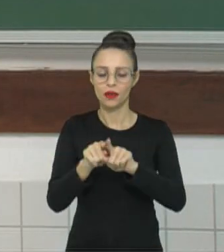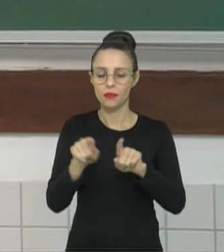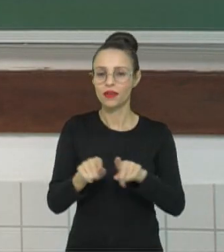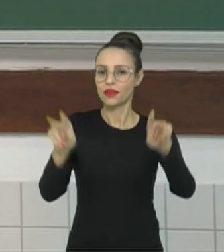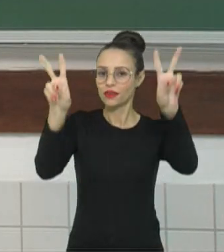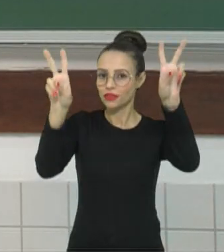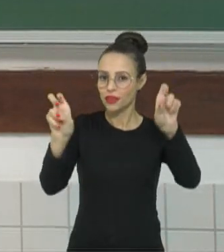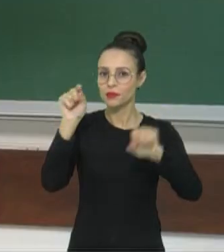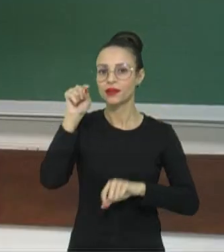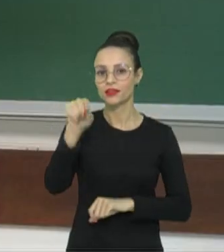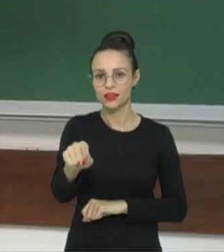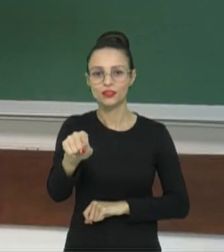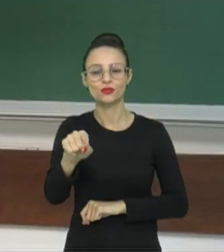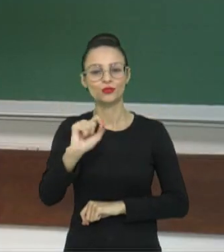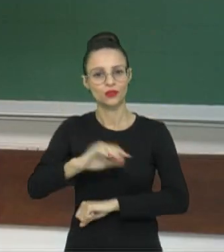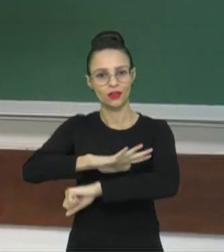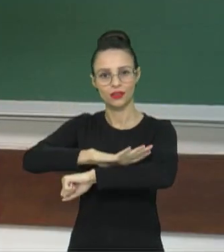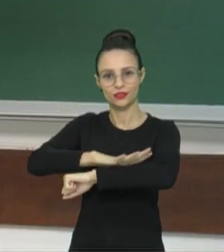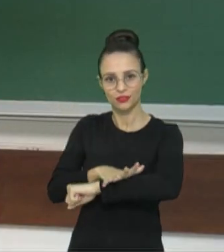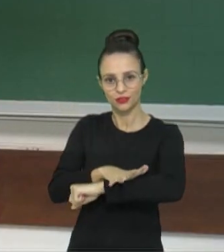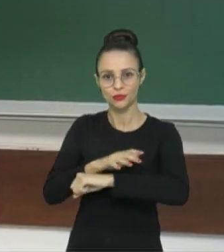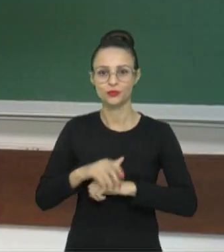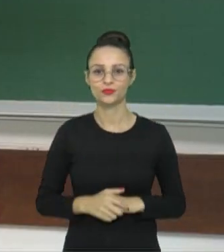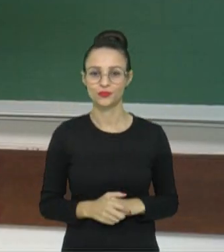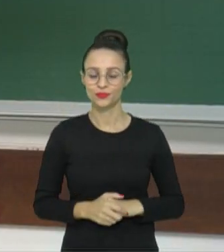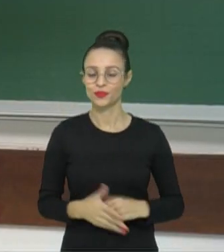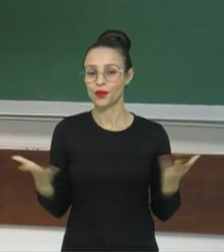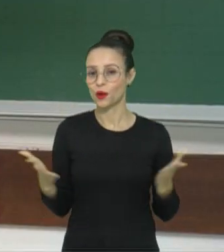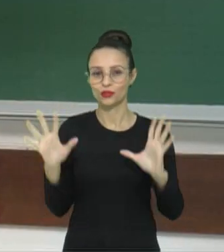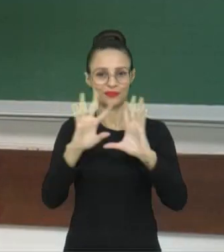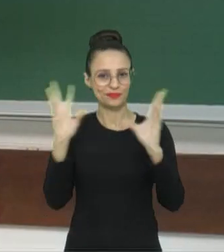trabalha essa questão do racismo.